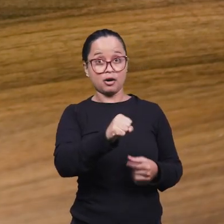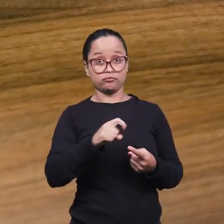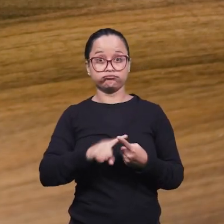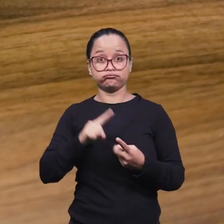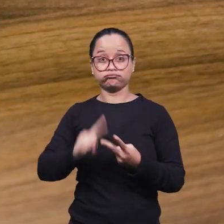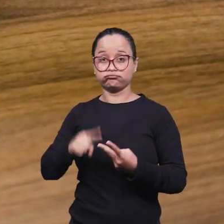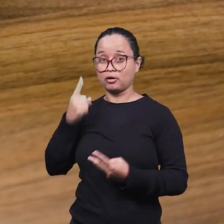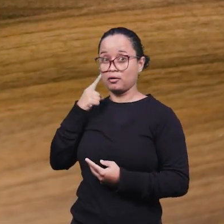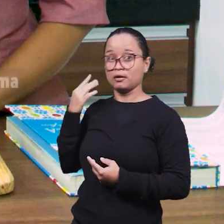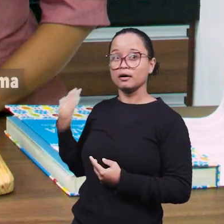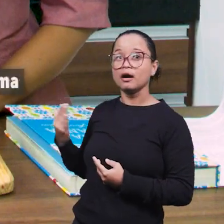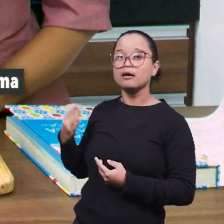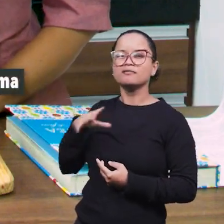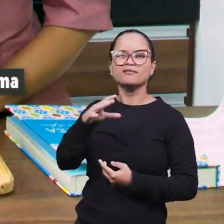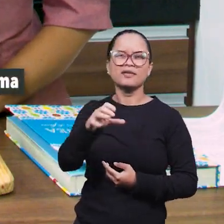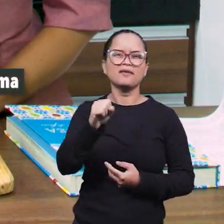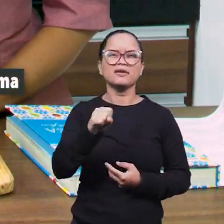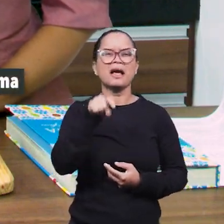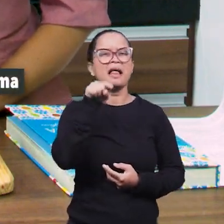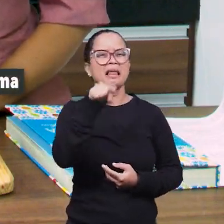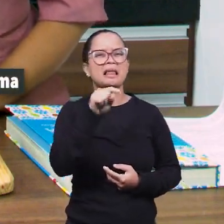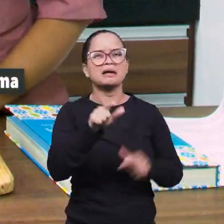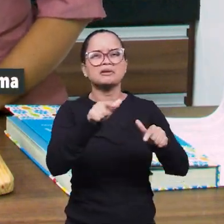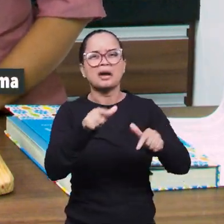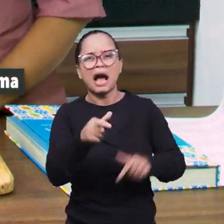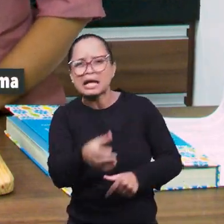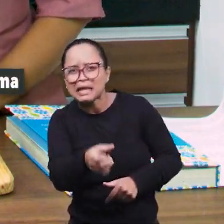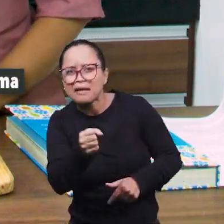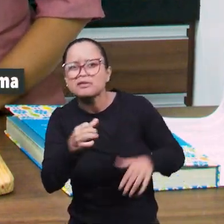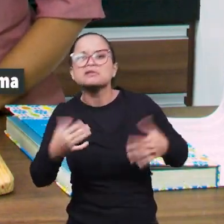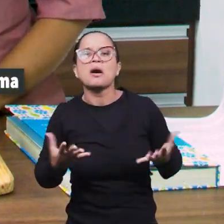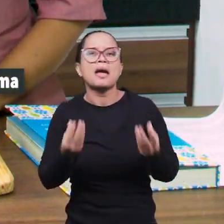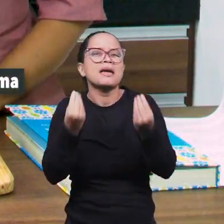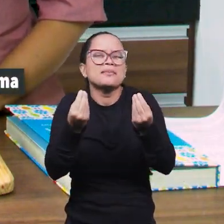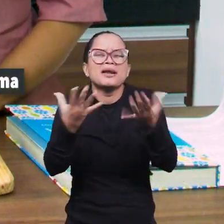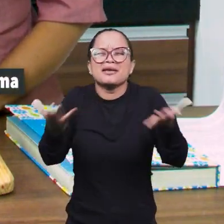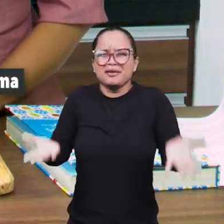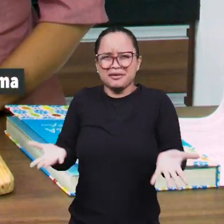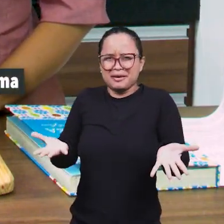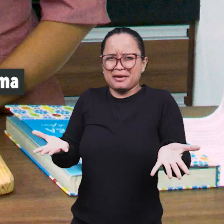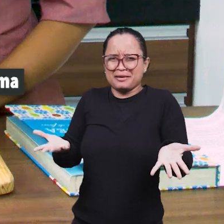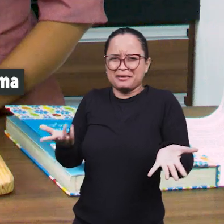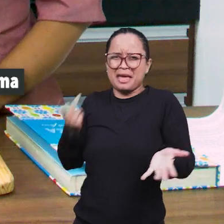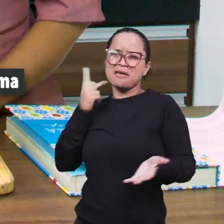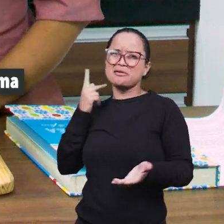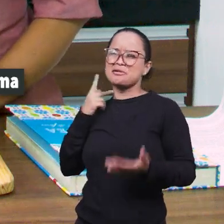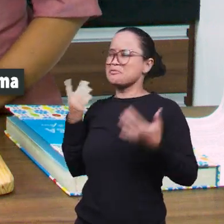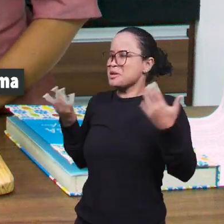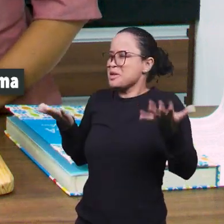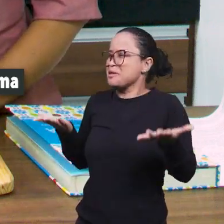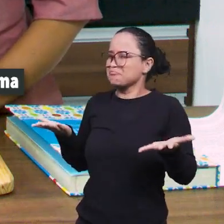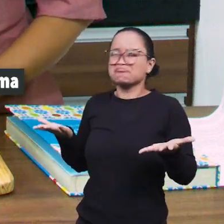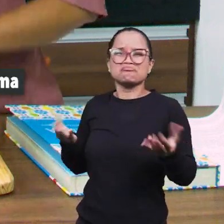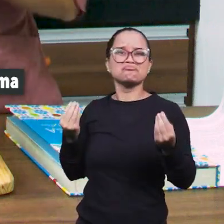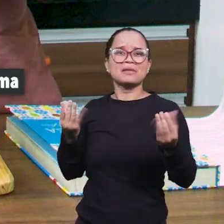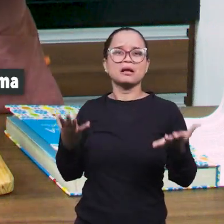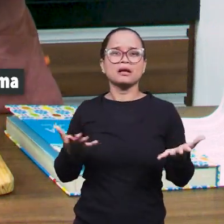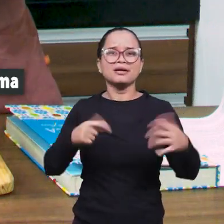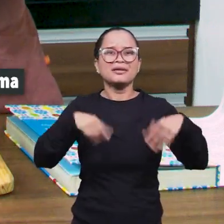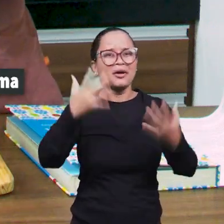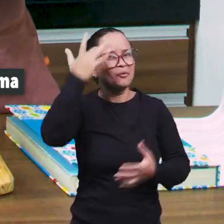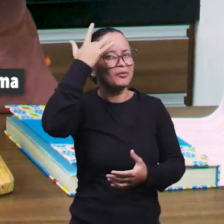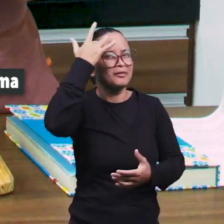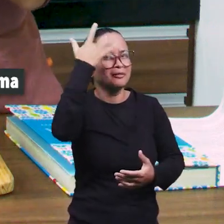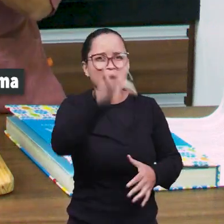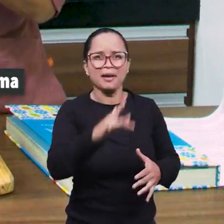aqui os 2 que só ficam ocupando lugar na gaveta, hein? Isso aqui é pra quê mesmo, Mátio? Gente, é a melhor parte, a gente não sabe